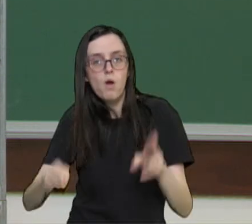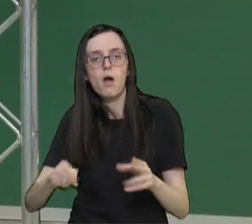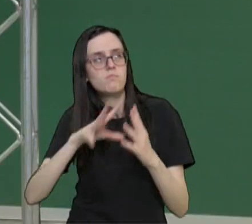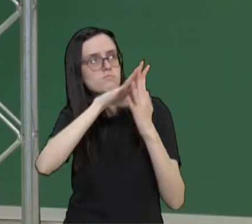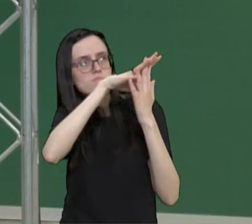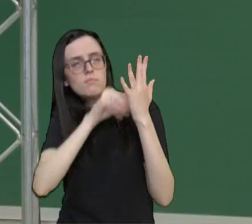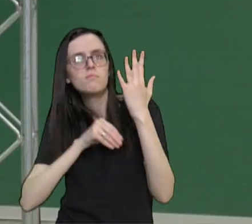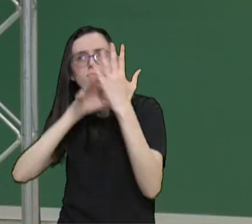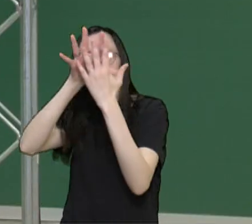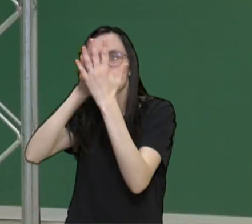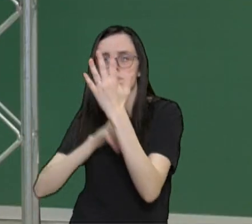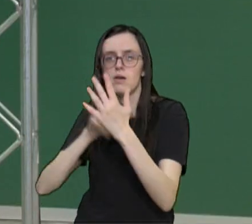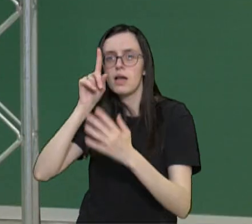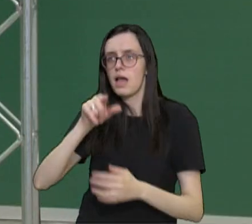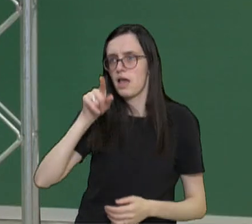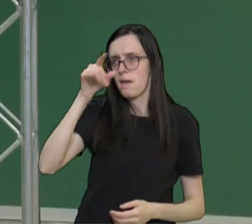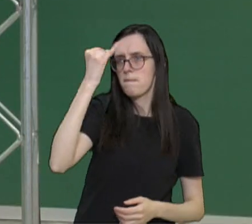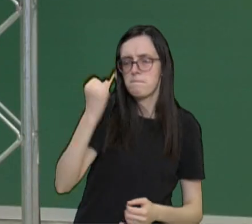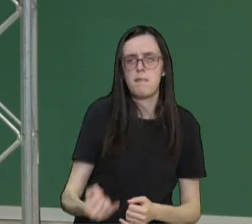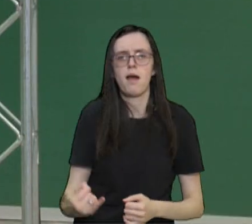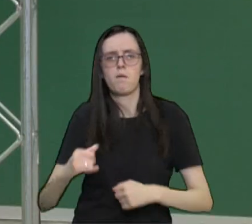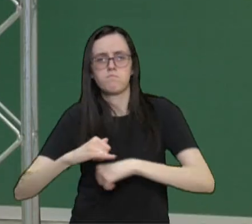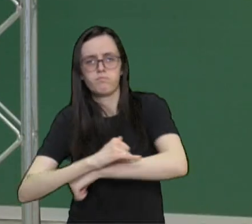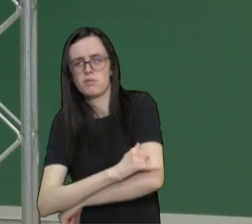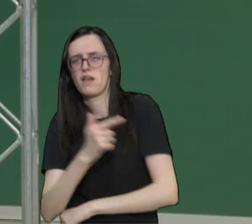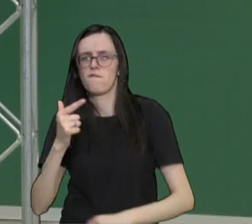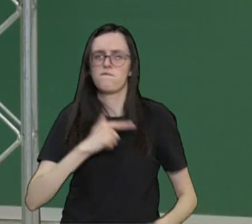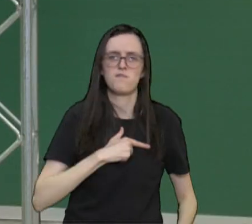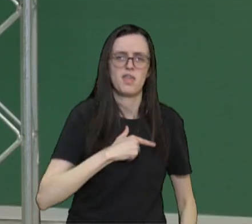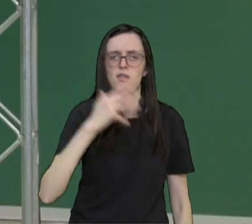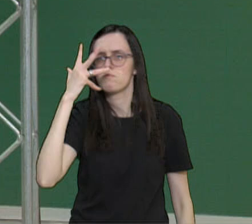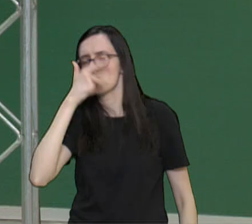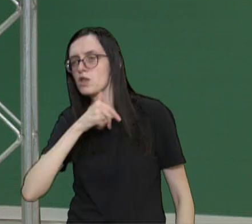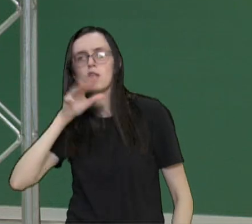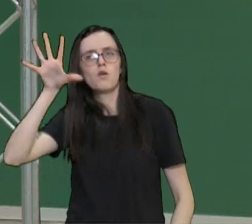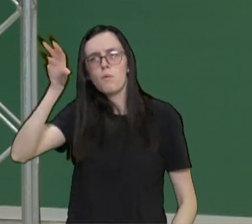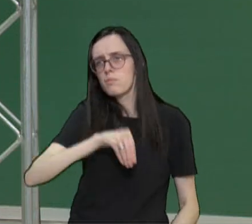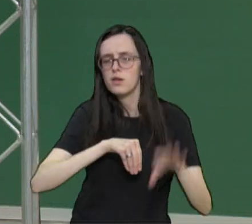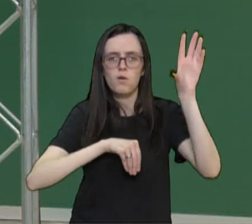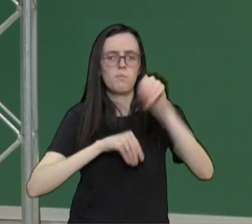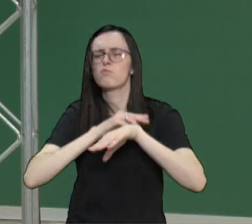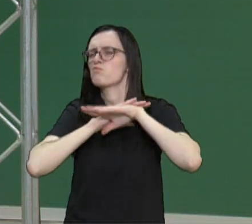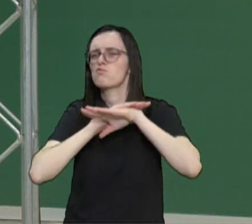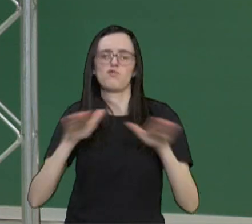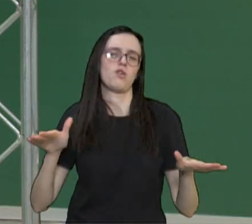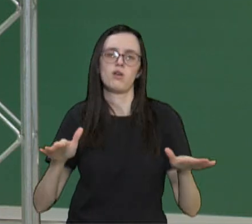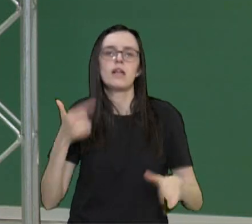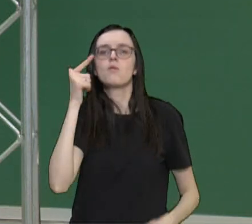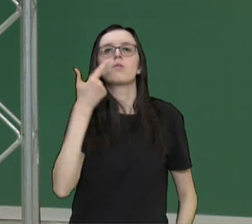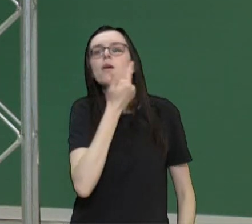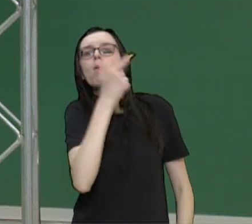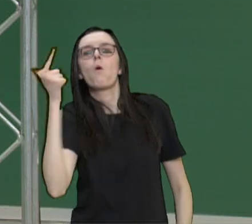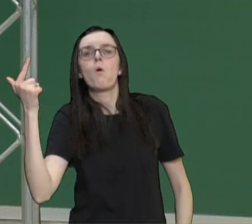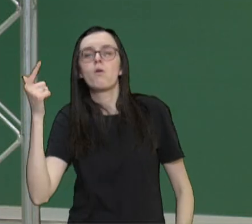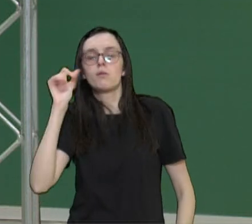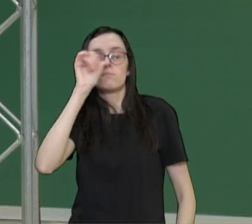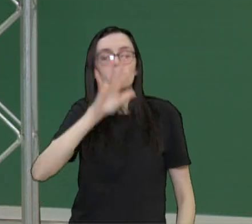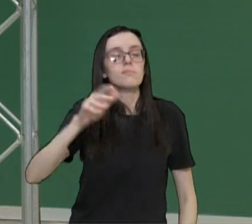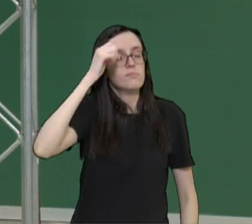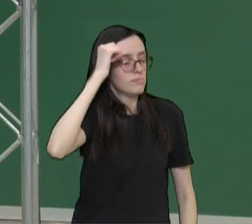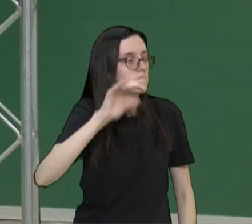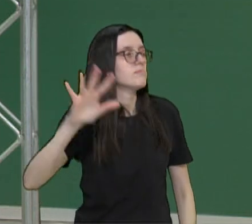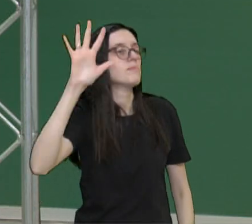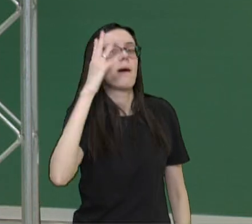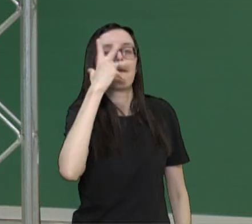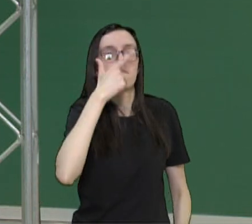são. Se ela é magra, se ela é gorda, se ela é feia, se ela é bonita, vai fazer dessa maneira. Não vai ter o ideal de beleza que a gente